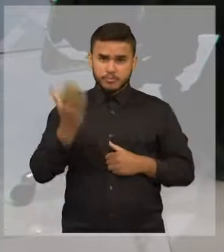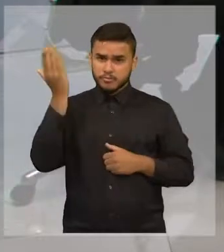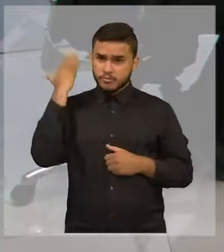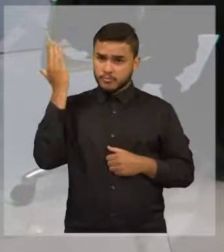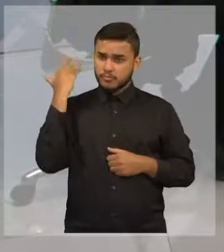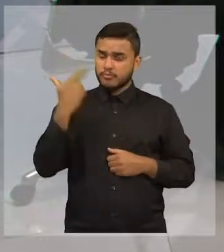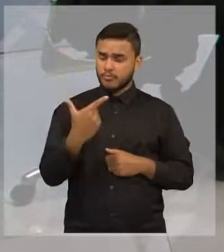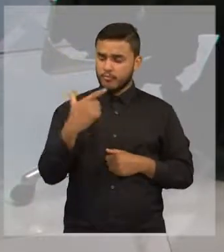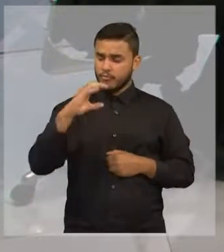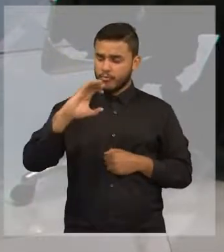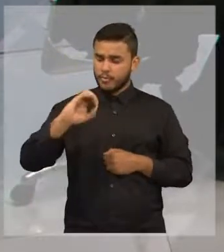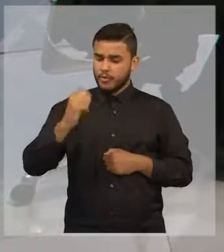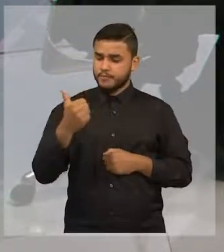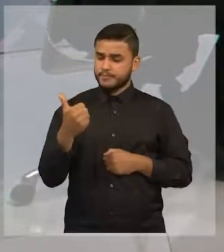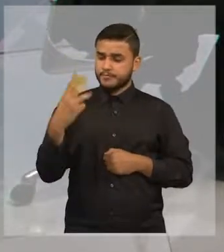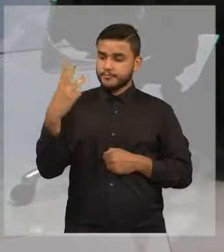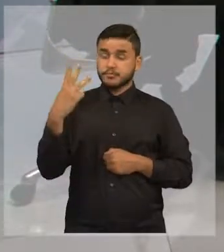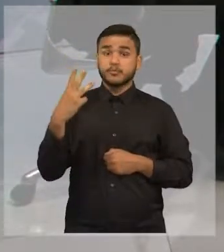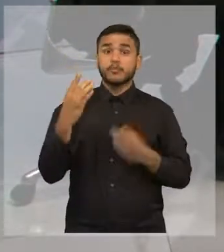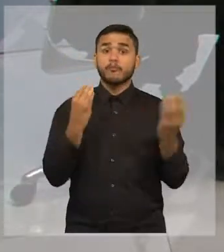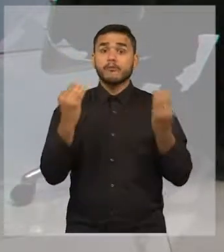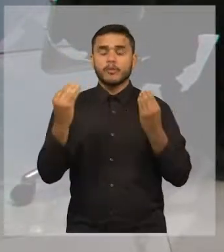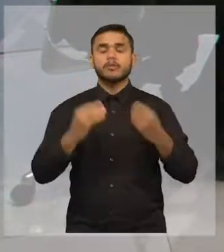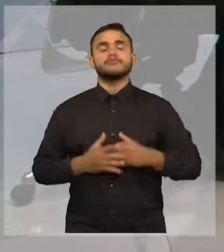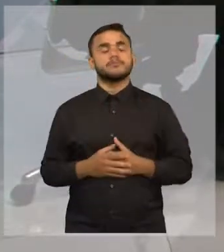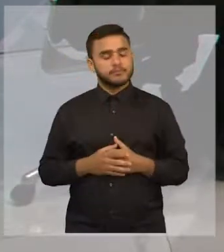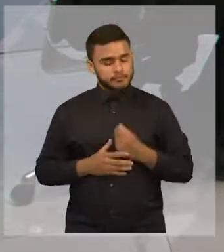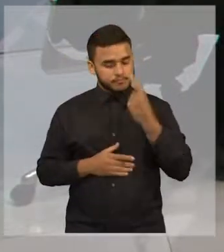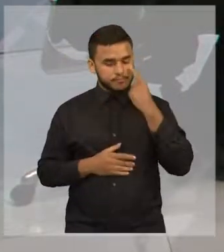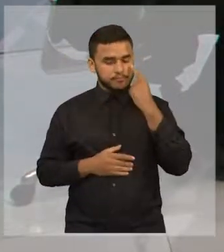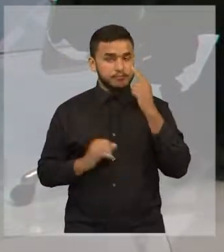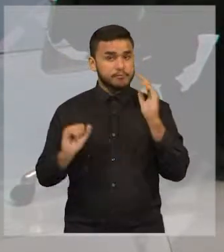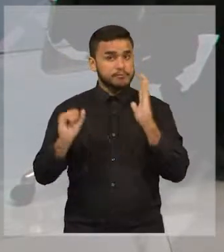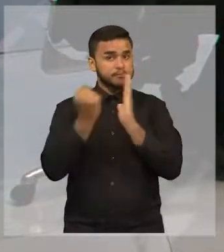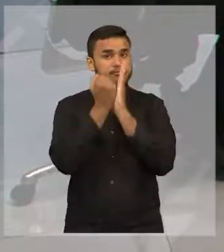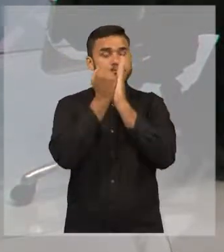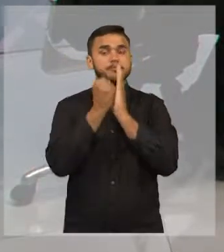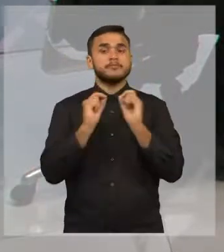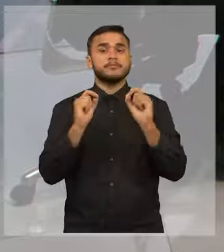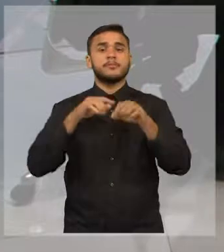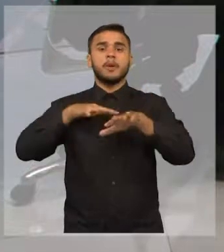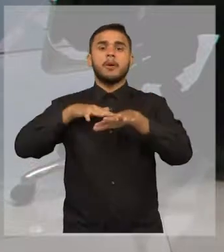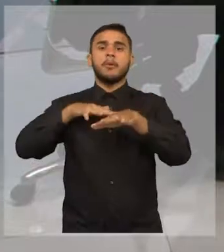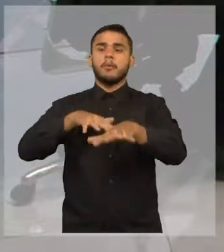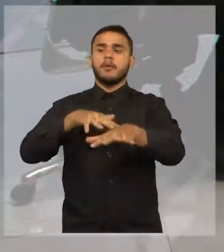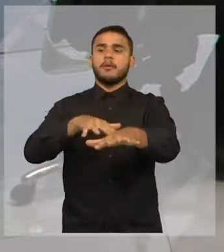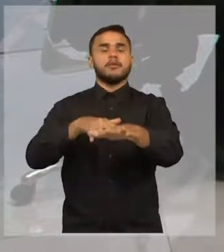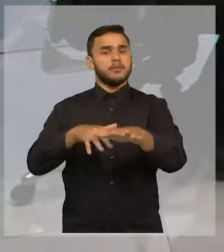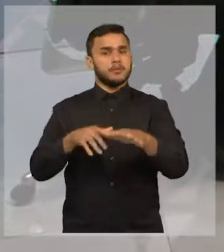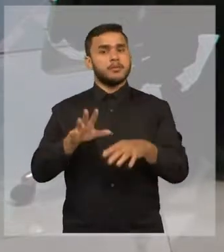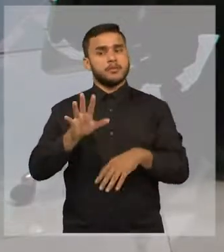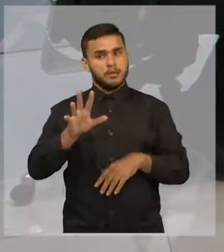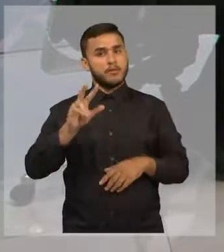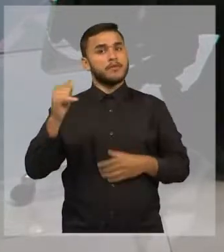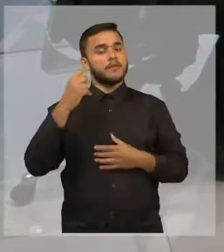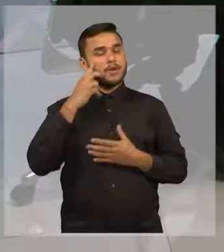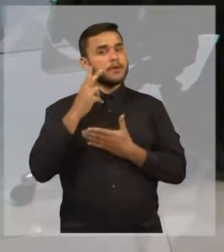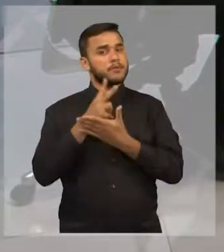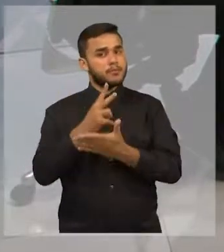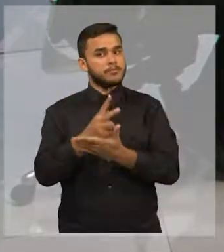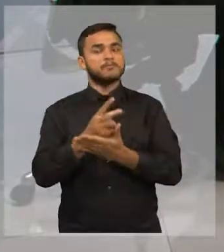um marco nesse sentido. Então, você pode ter aqui um movimento que pode desaguar em coisas muito mais